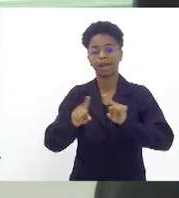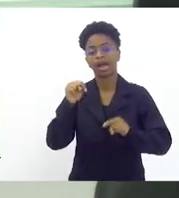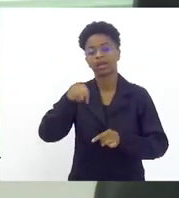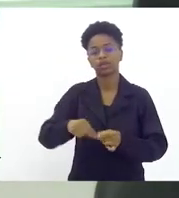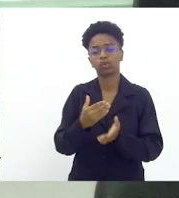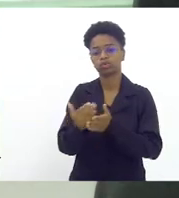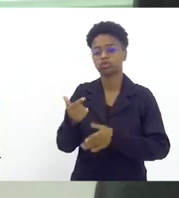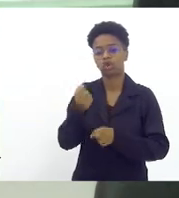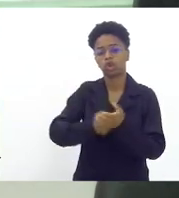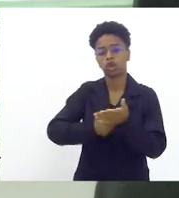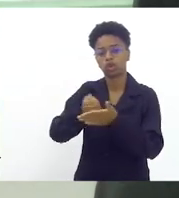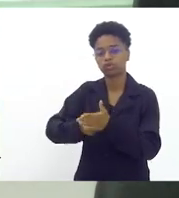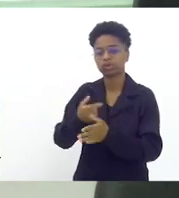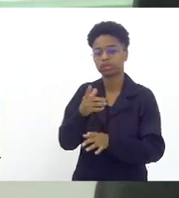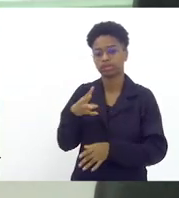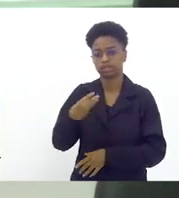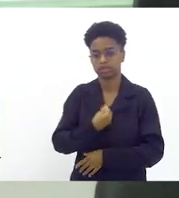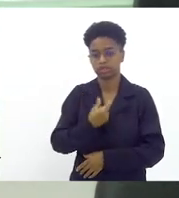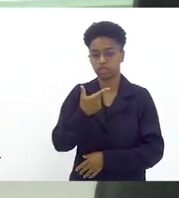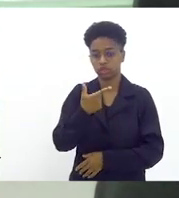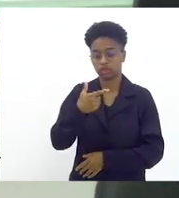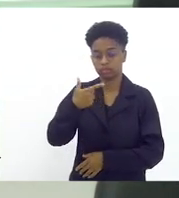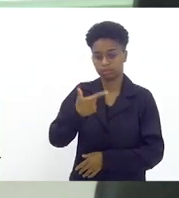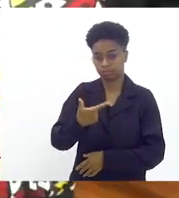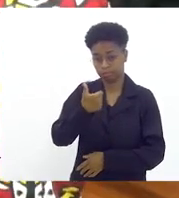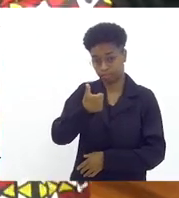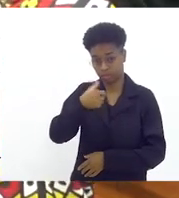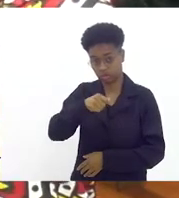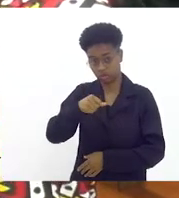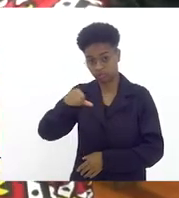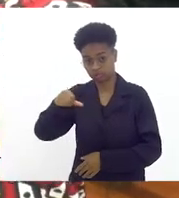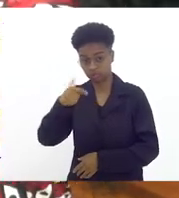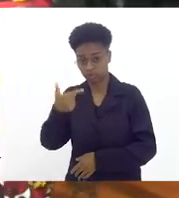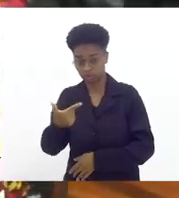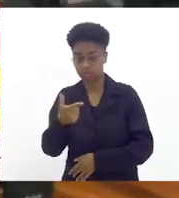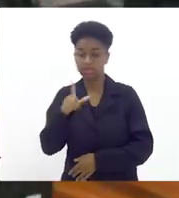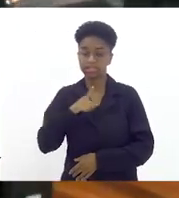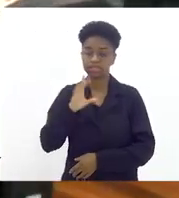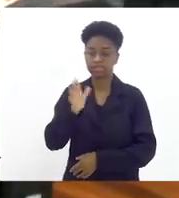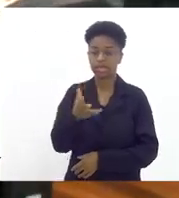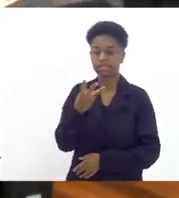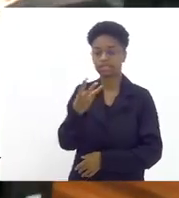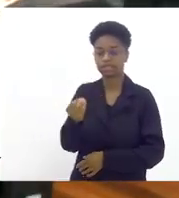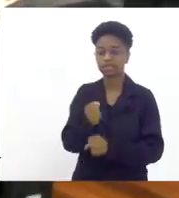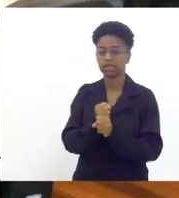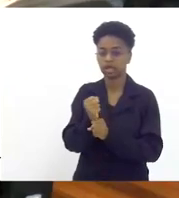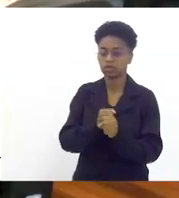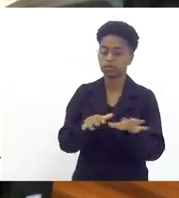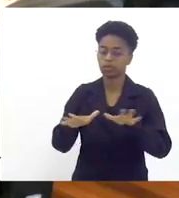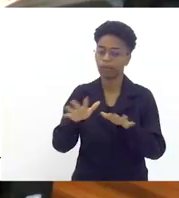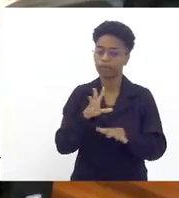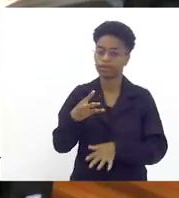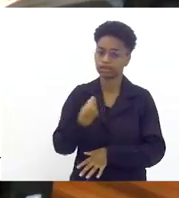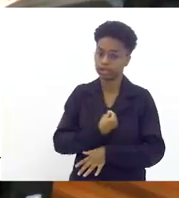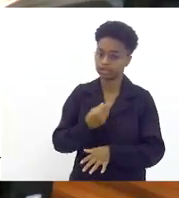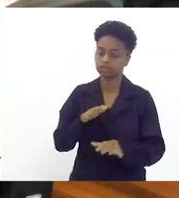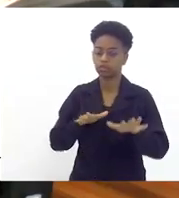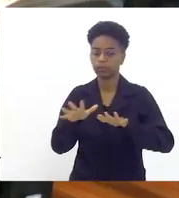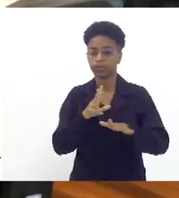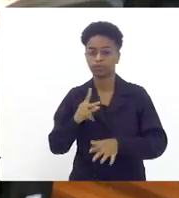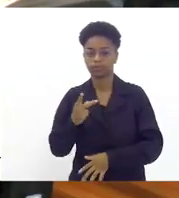em 92. Então, hoje, a gente está celebrando aqui 3 décadas de movimento social travesti, transexual. Queria também